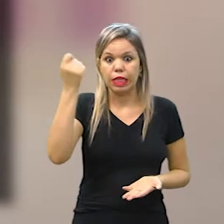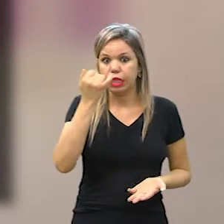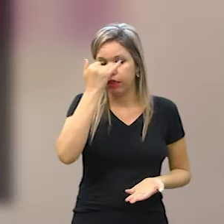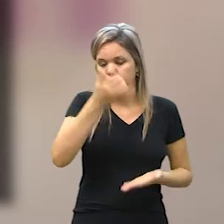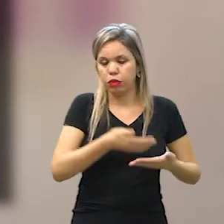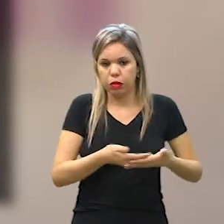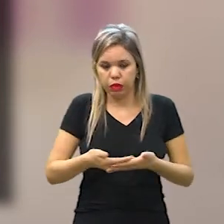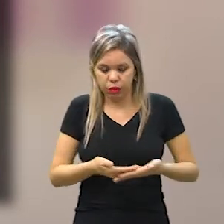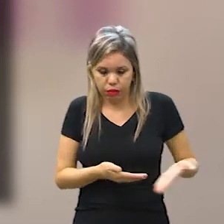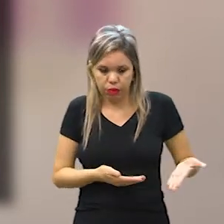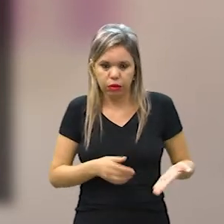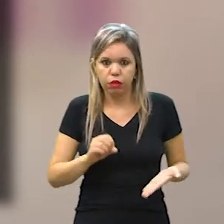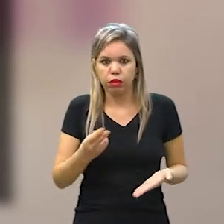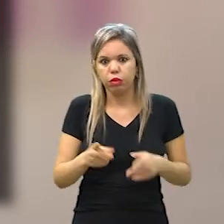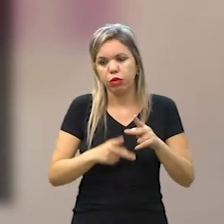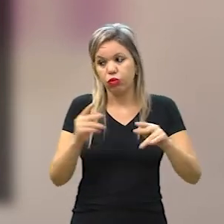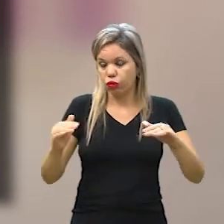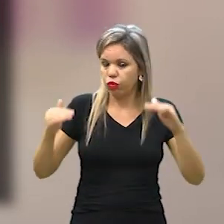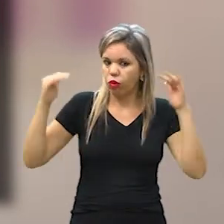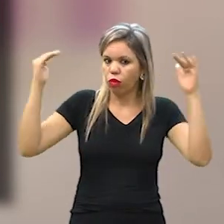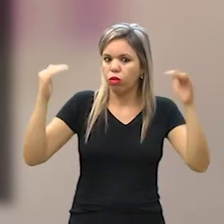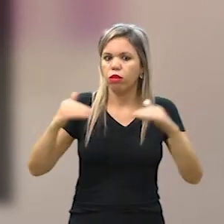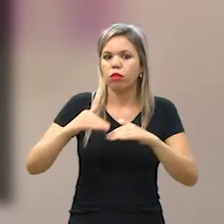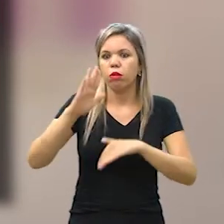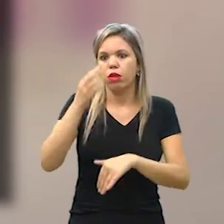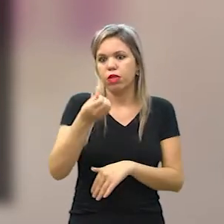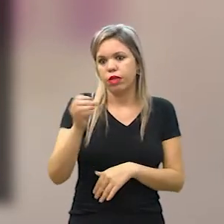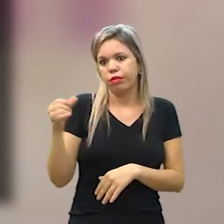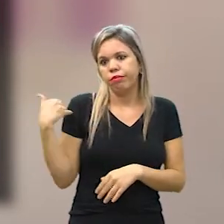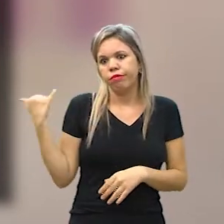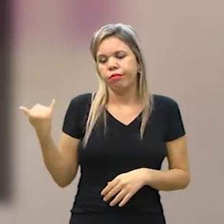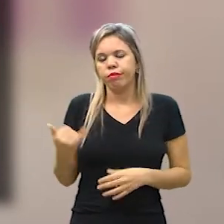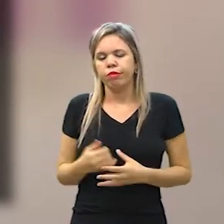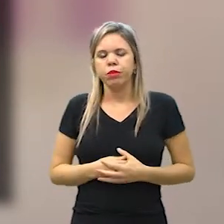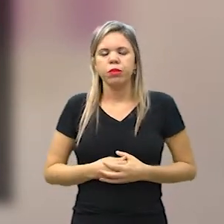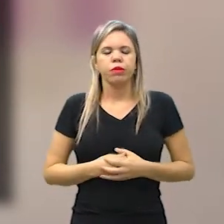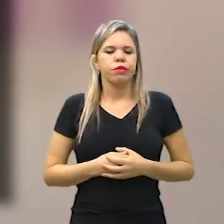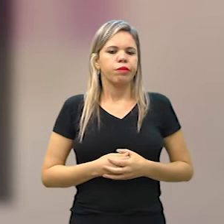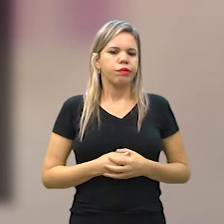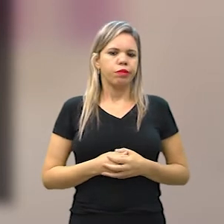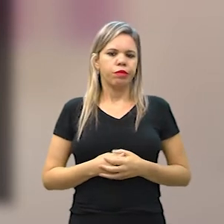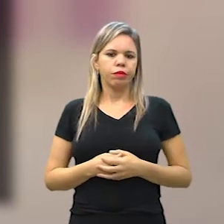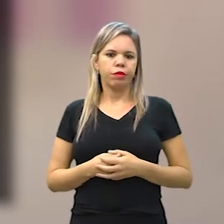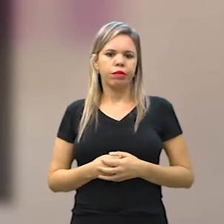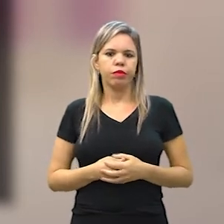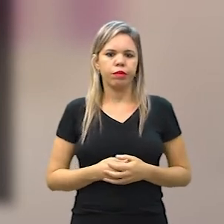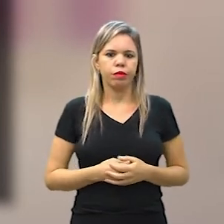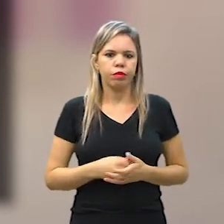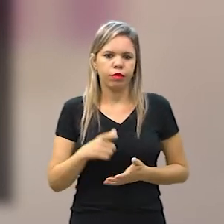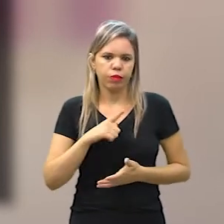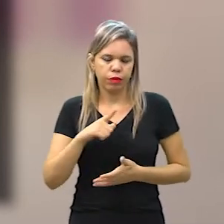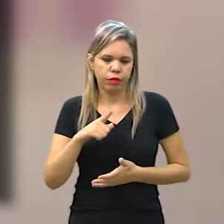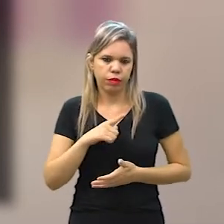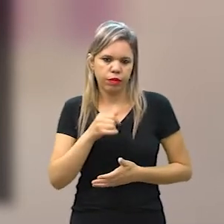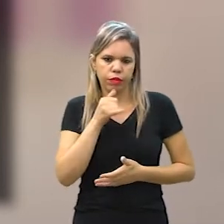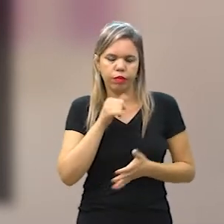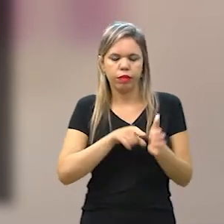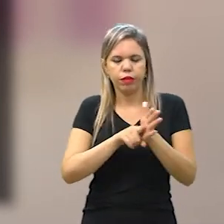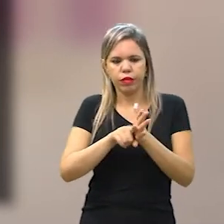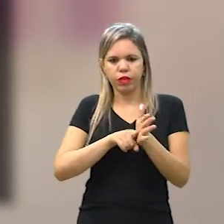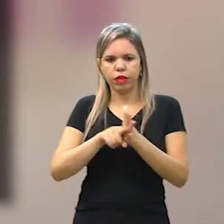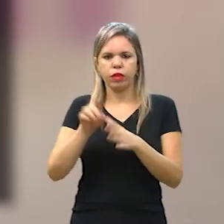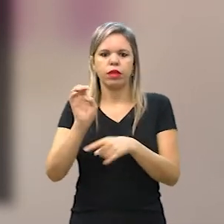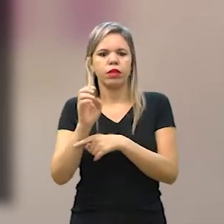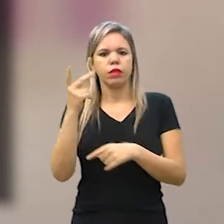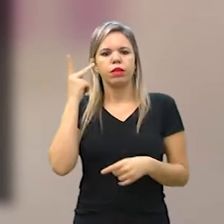é maior nos bebês e nos adultos maiores de 60 anos, principalmente. Então, a gente tem, né, tem os dados